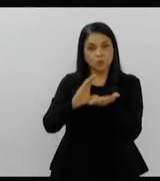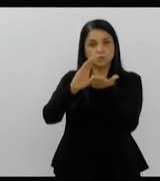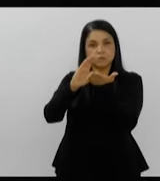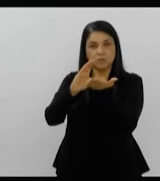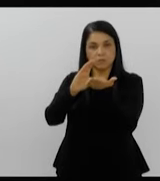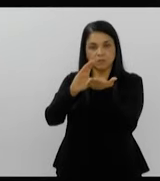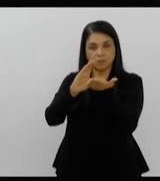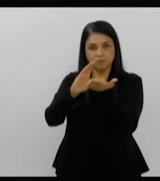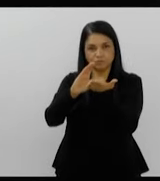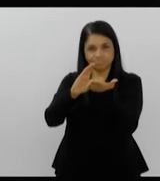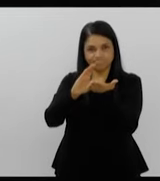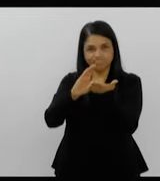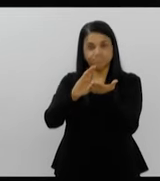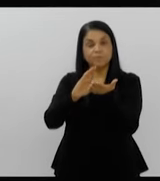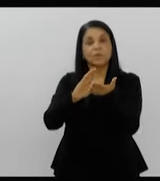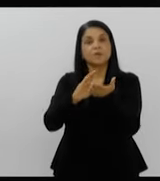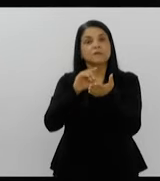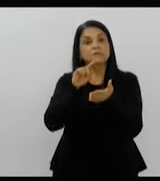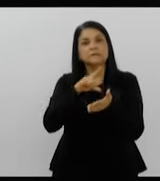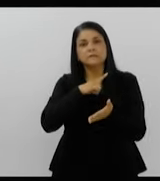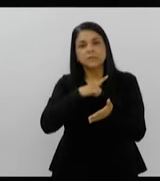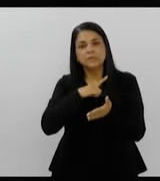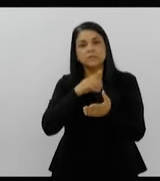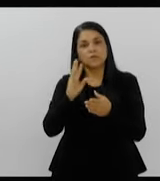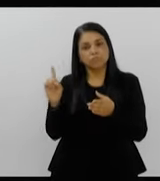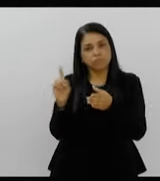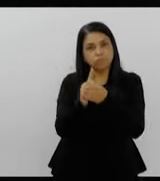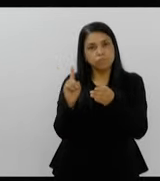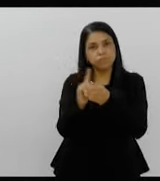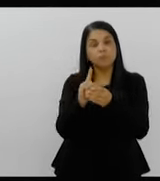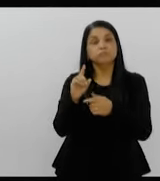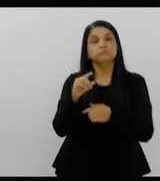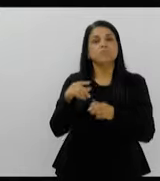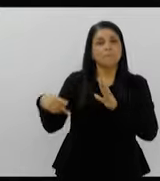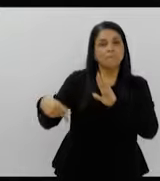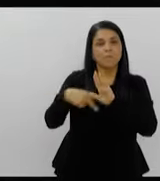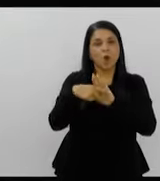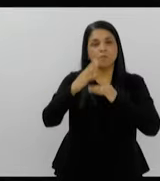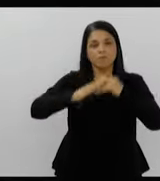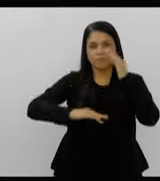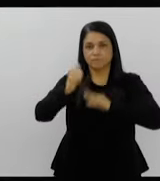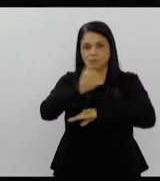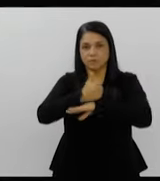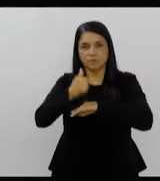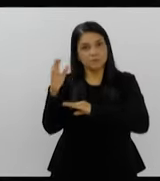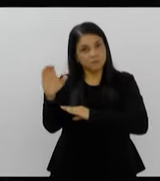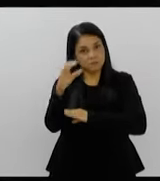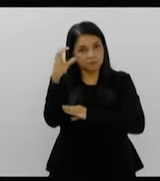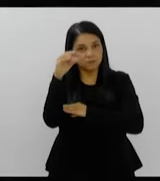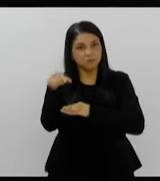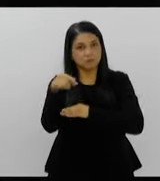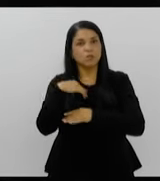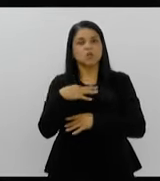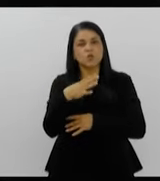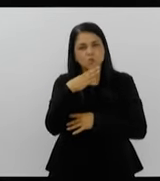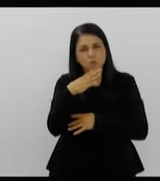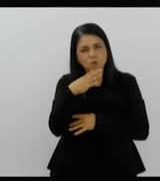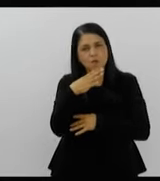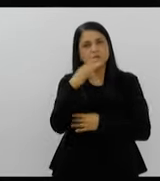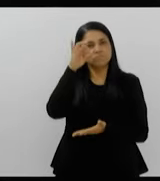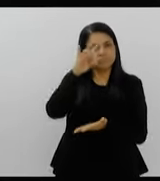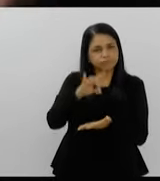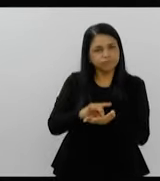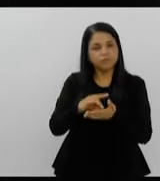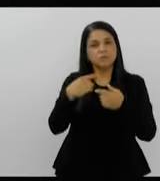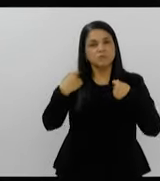equânime, um conselho que é formado por cientistas e é construído pelos pares que conhecem a realidade tanto da